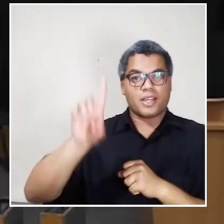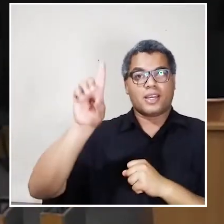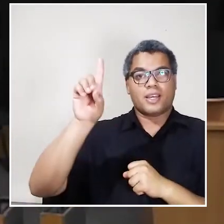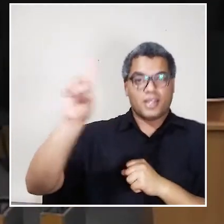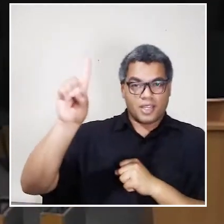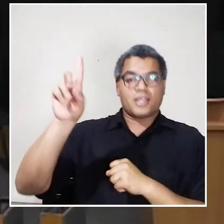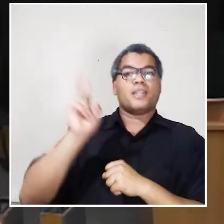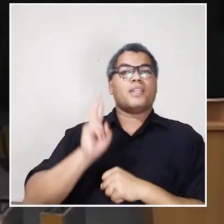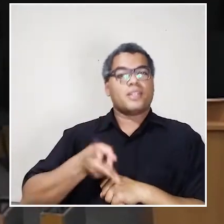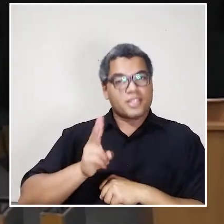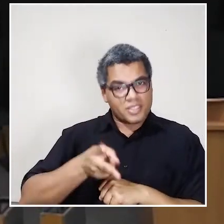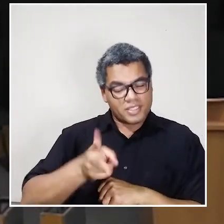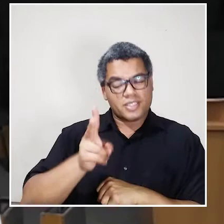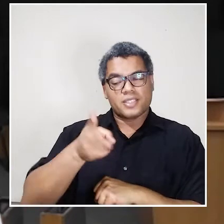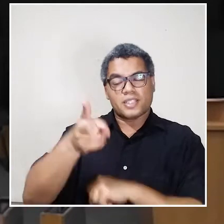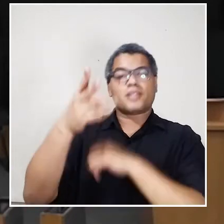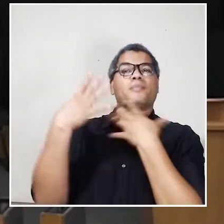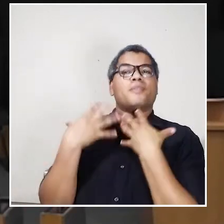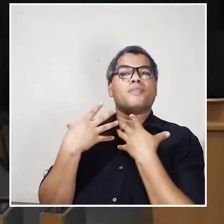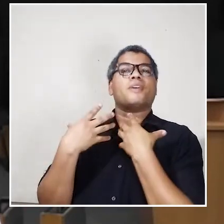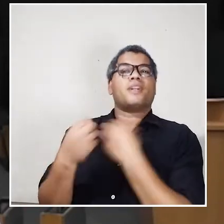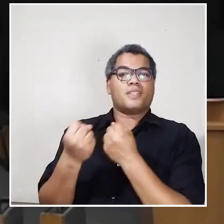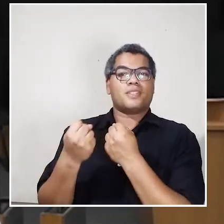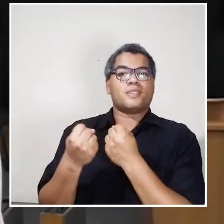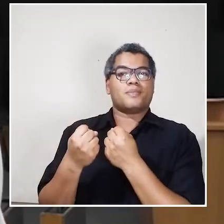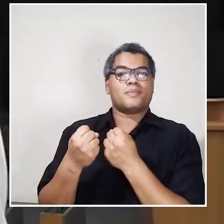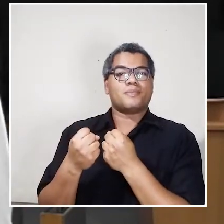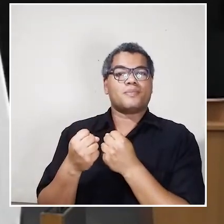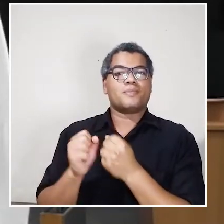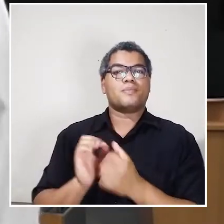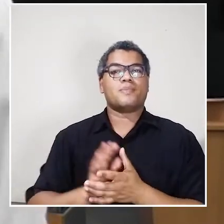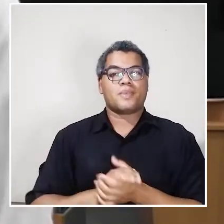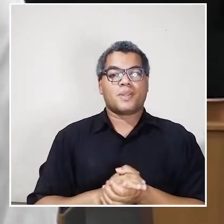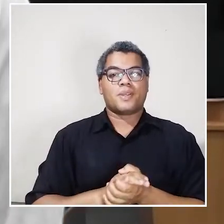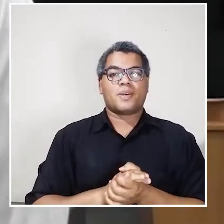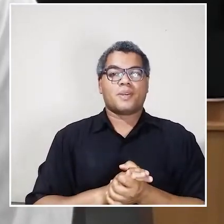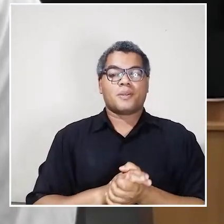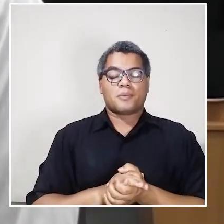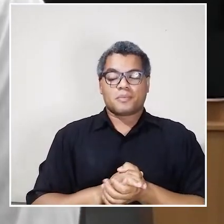Ele jamais, jamais, jamais despreza.